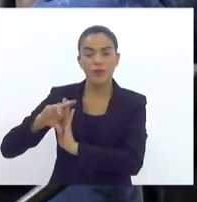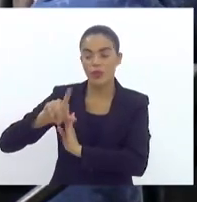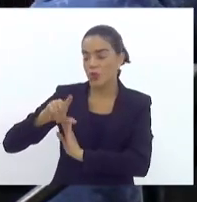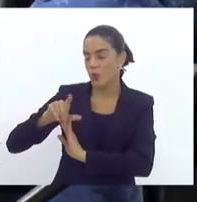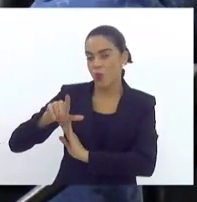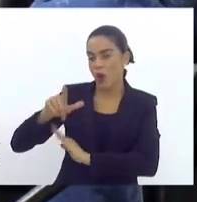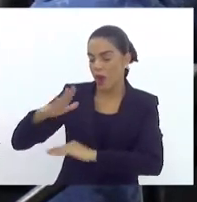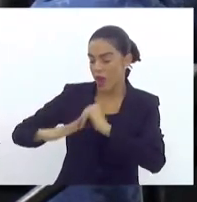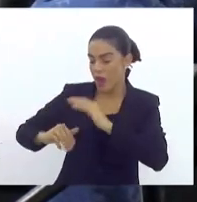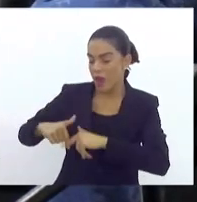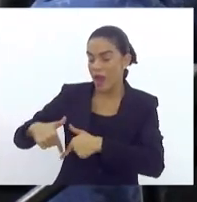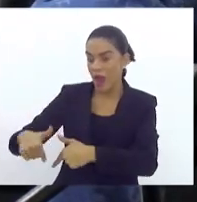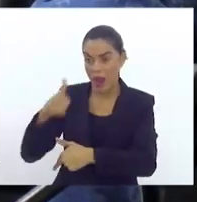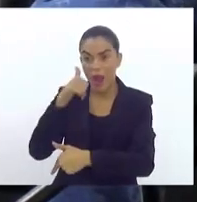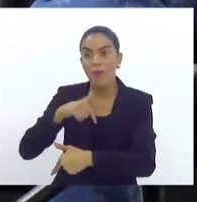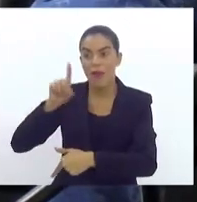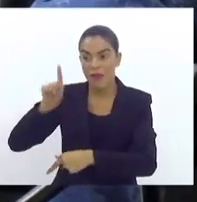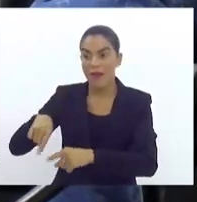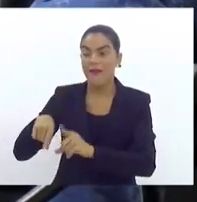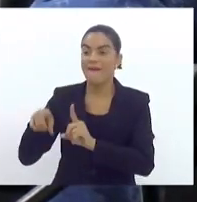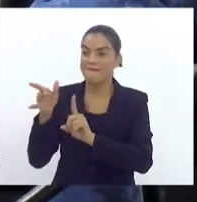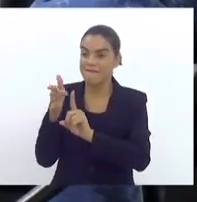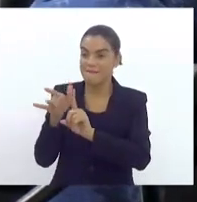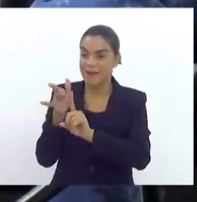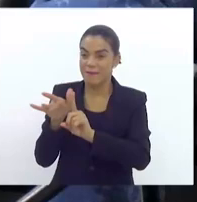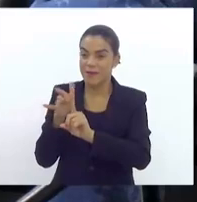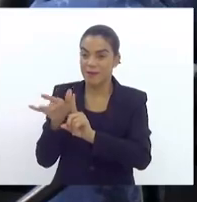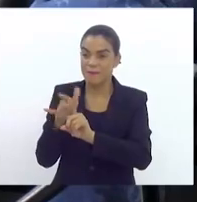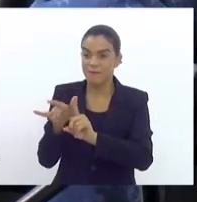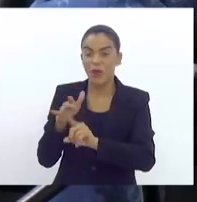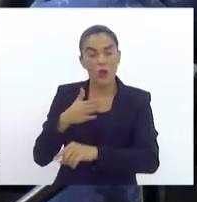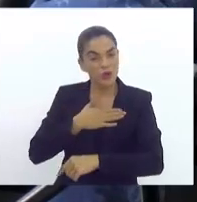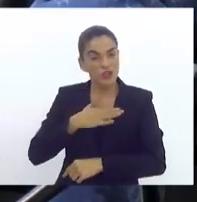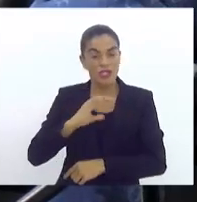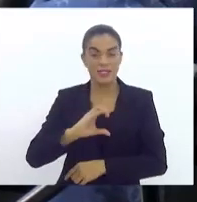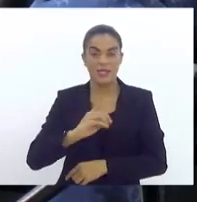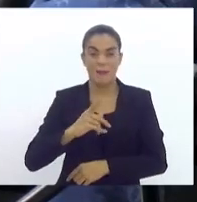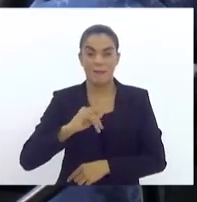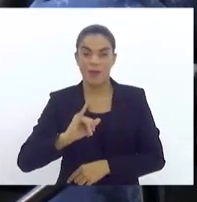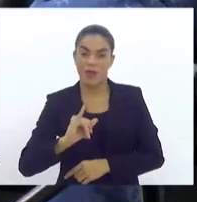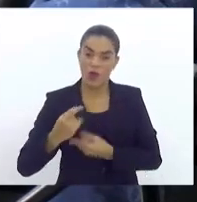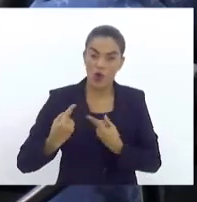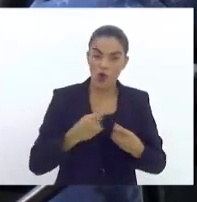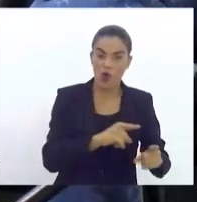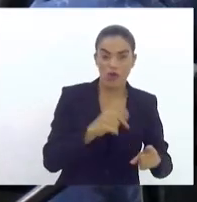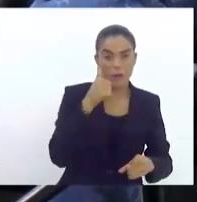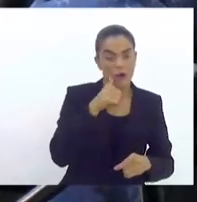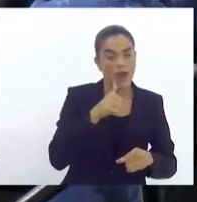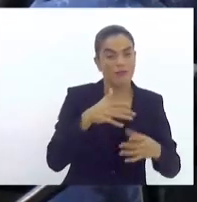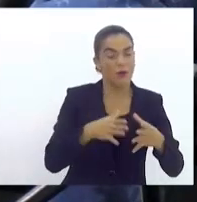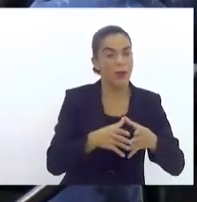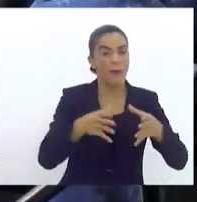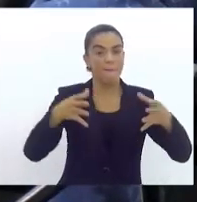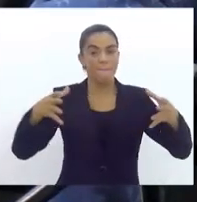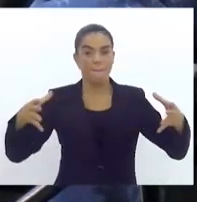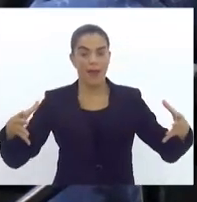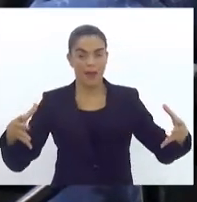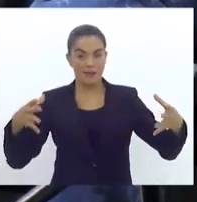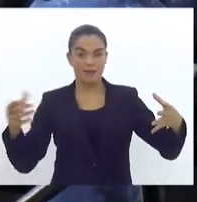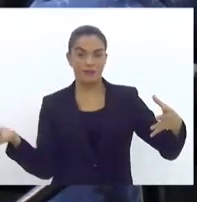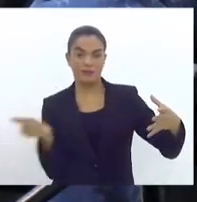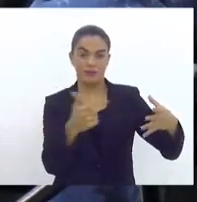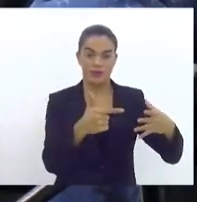praticados a mulher é vítima então eu gostei muito do nome da CPI que são crimes contra as mulheres são abrange mais do que a violência